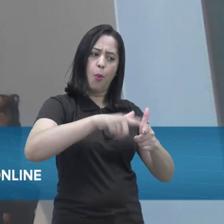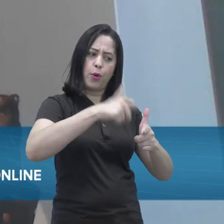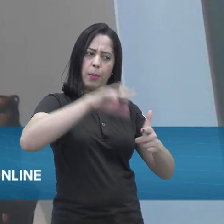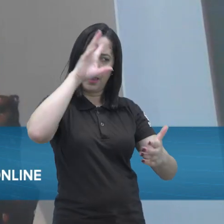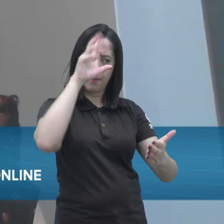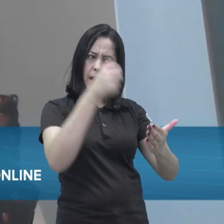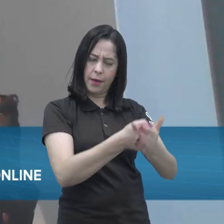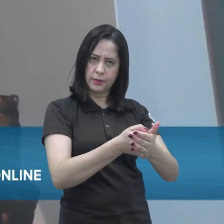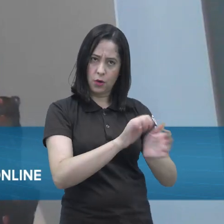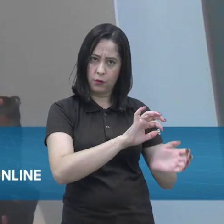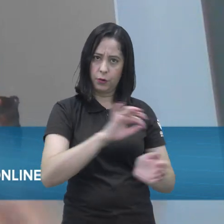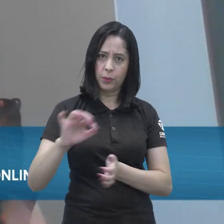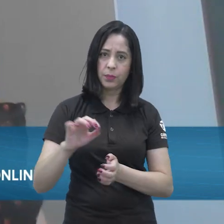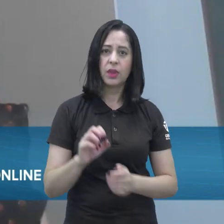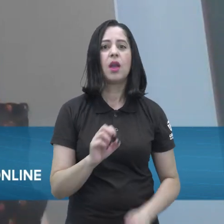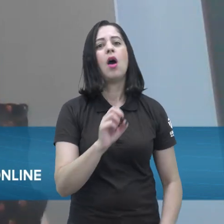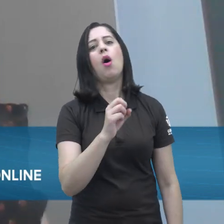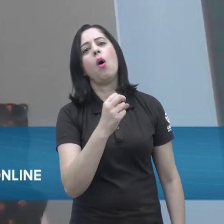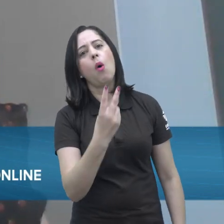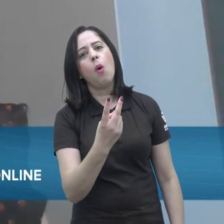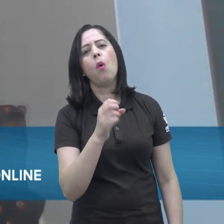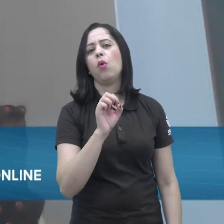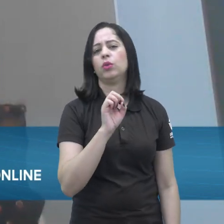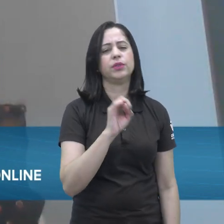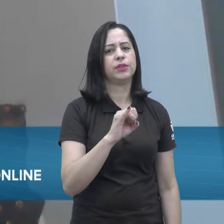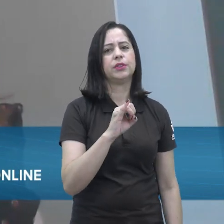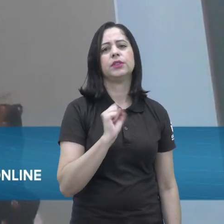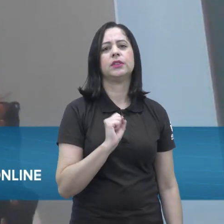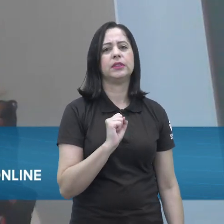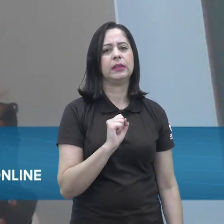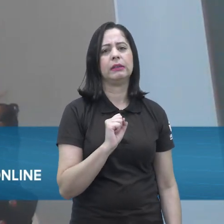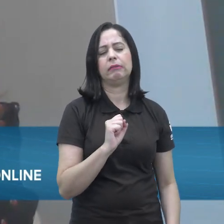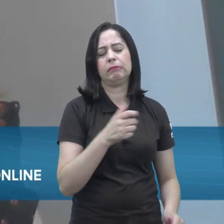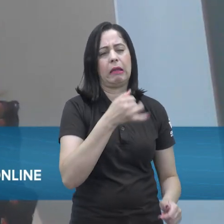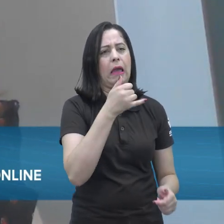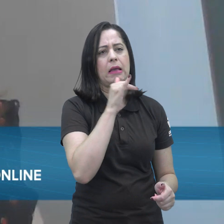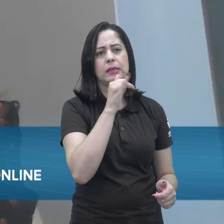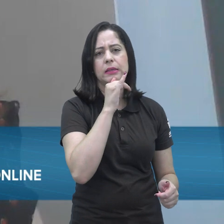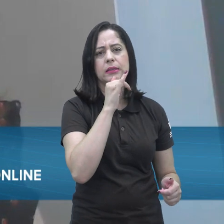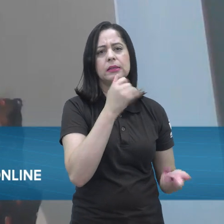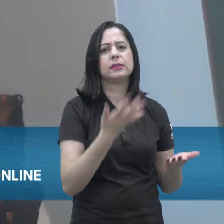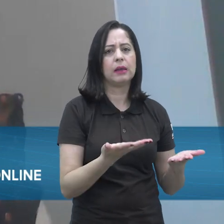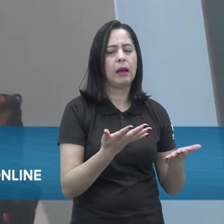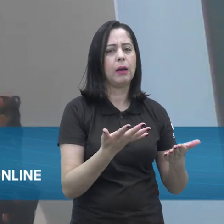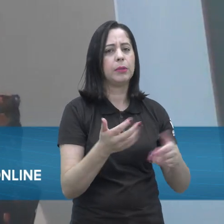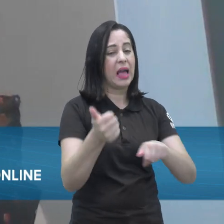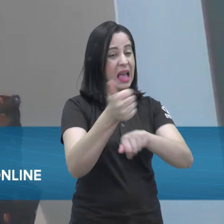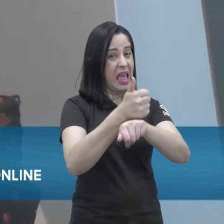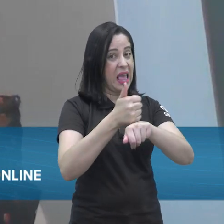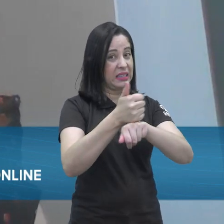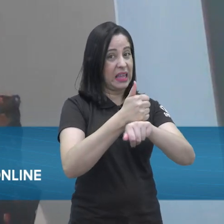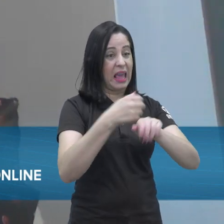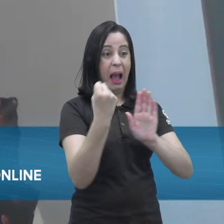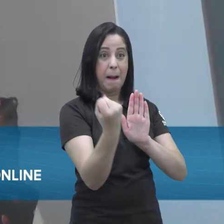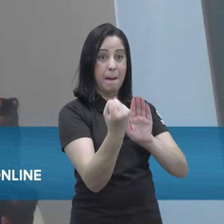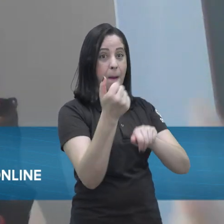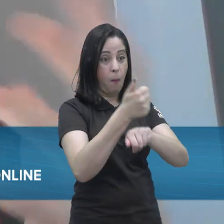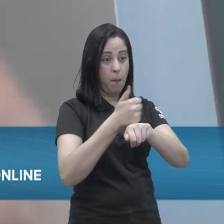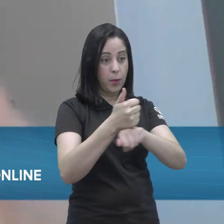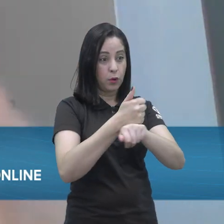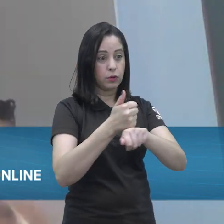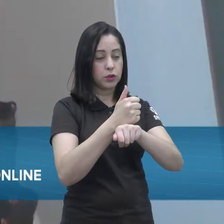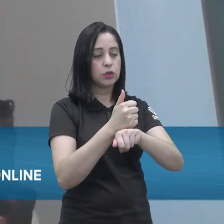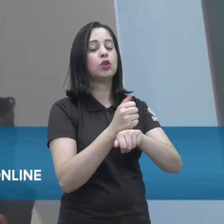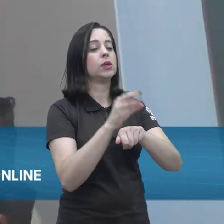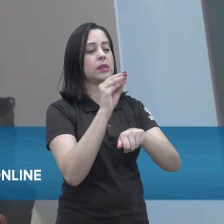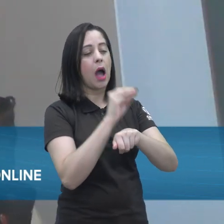uma marca empregadora ou do employer branding, né, como hoje é dito aí no mercado, nós temos a marca que cuida